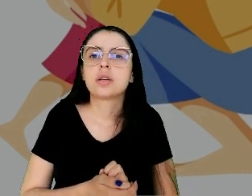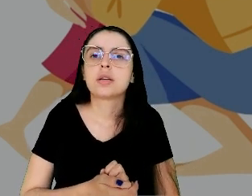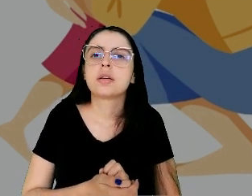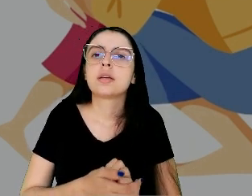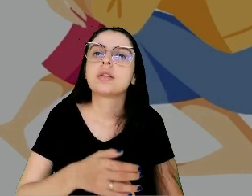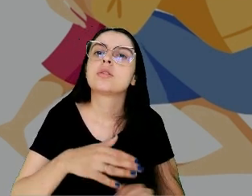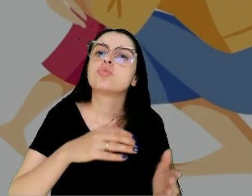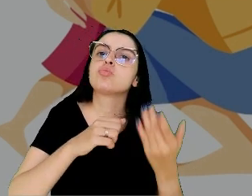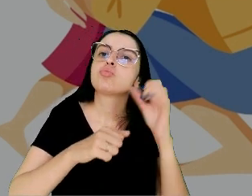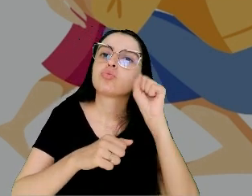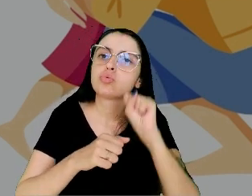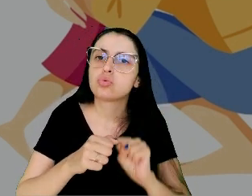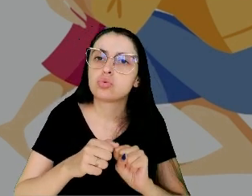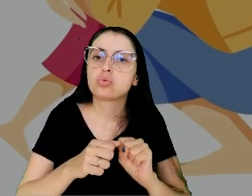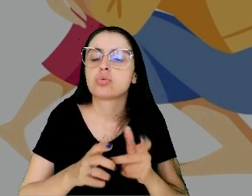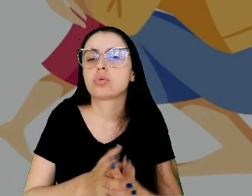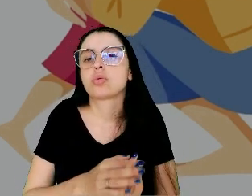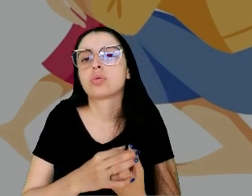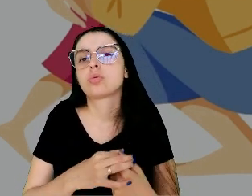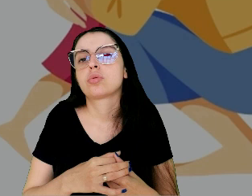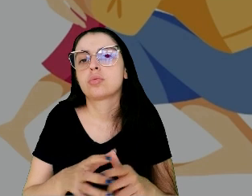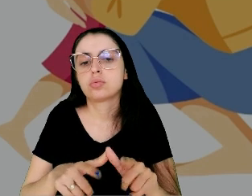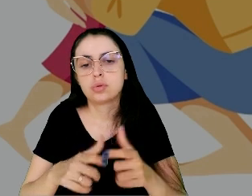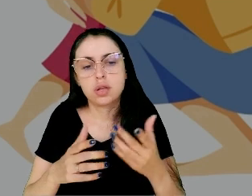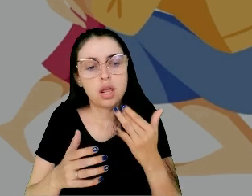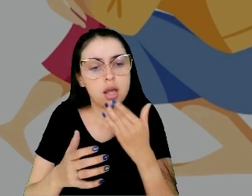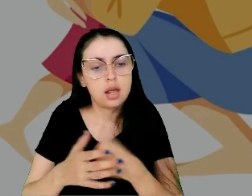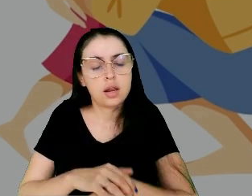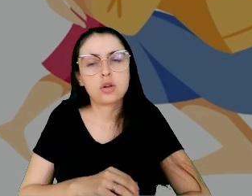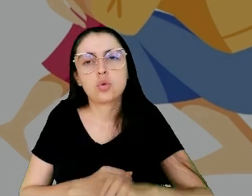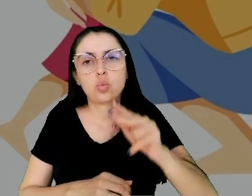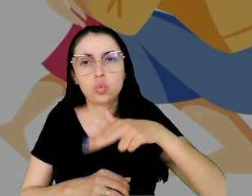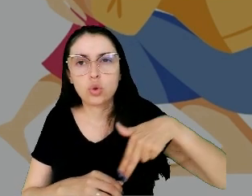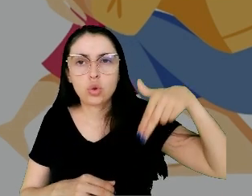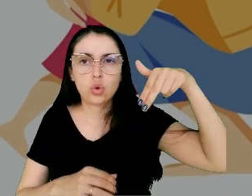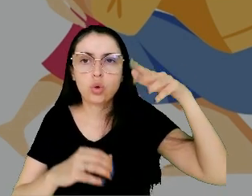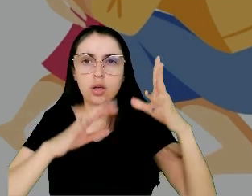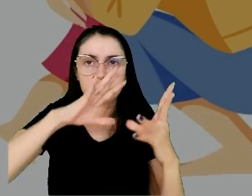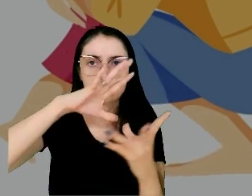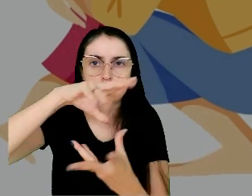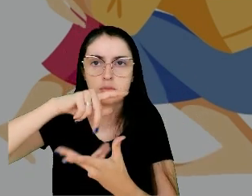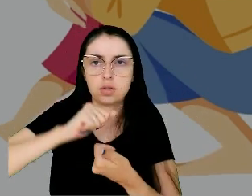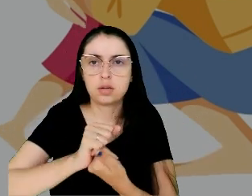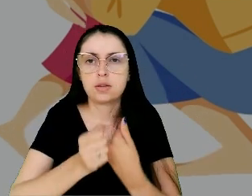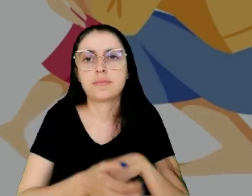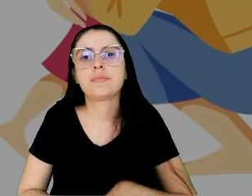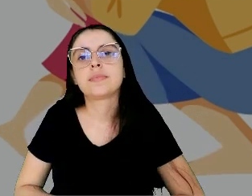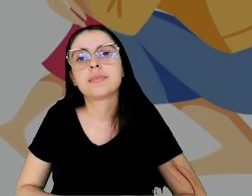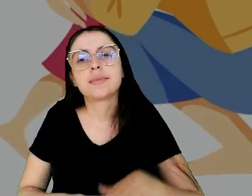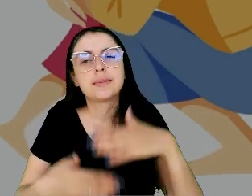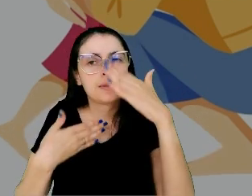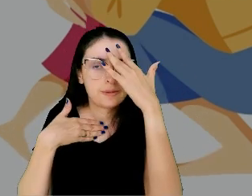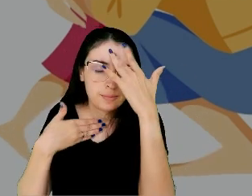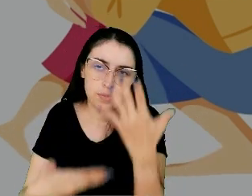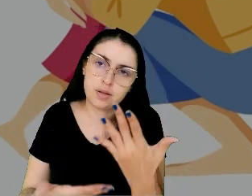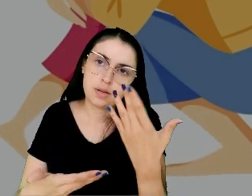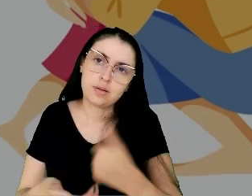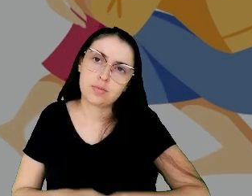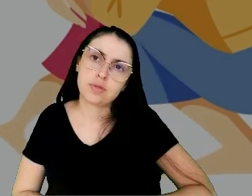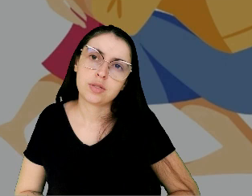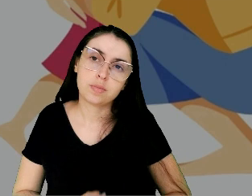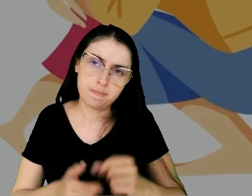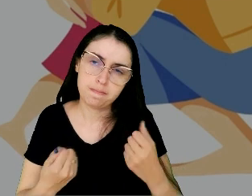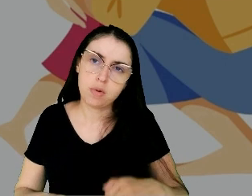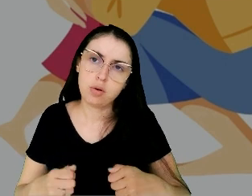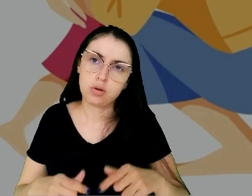alimenta o hemisfério, a porção norte do nosso planeta. Por favor, agradeço se puderem